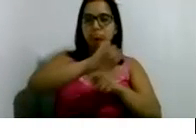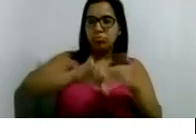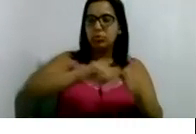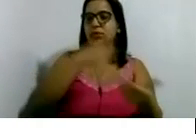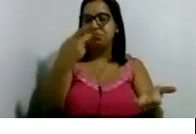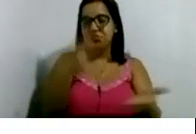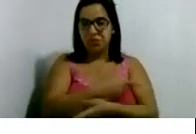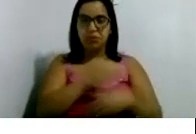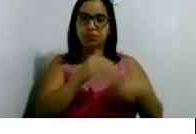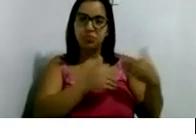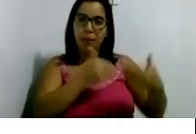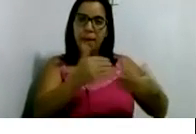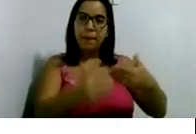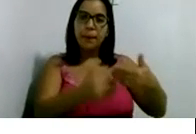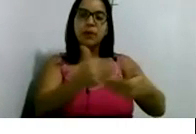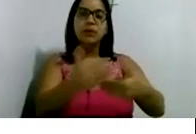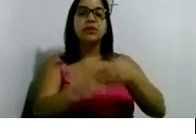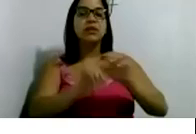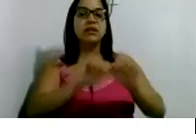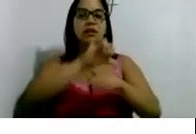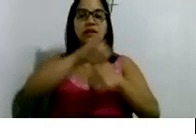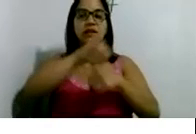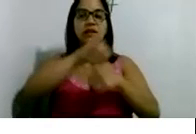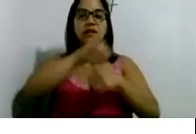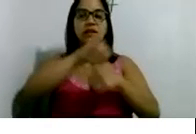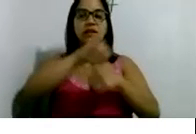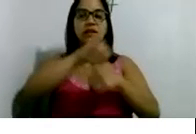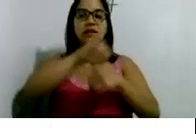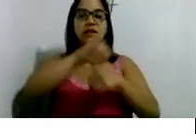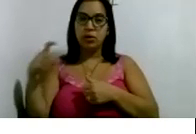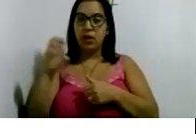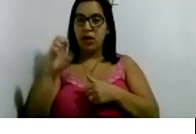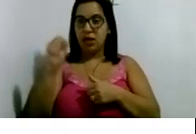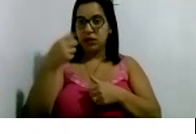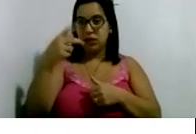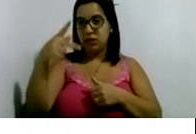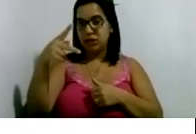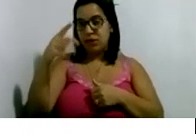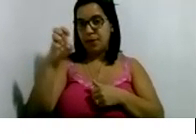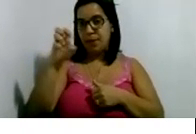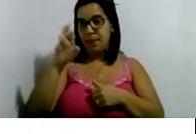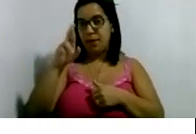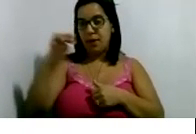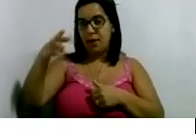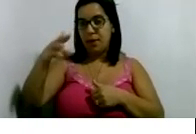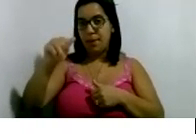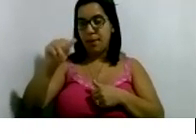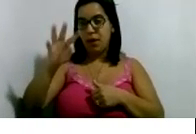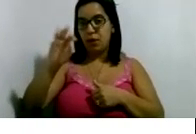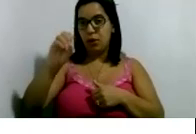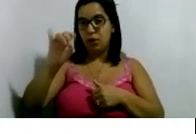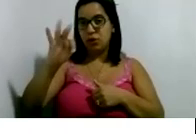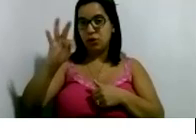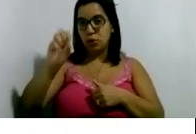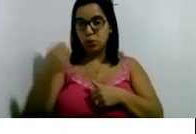gradativas. E aí, elas vão se transformar em espermatócitos primários. Então,